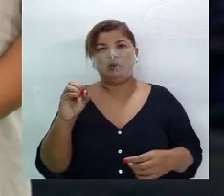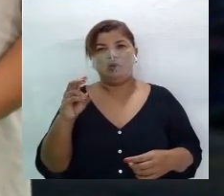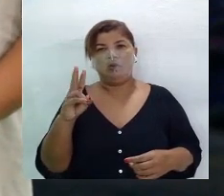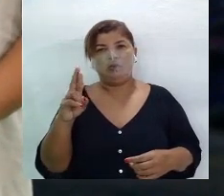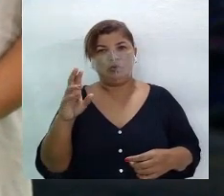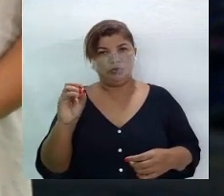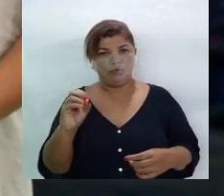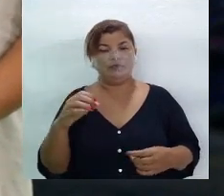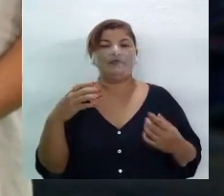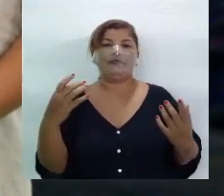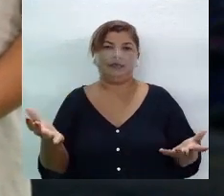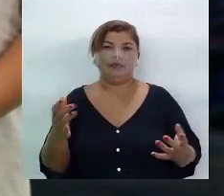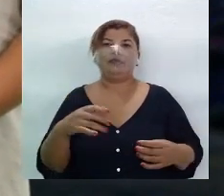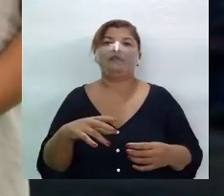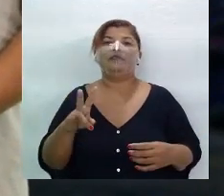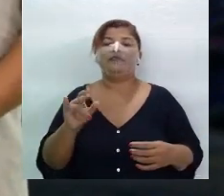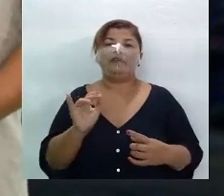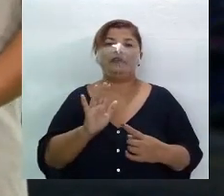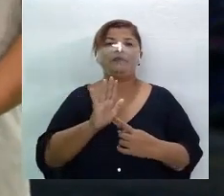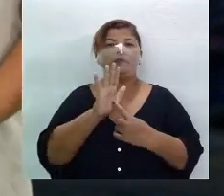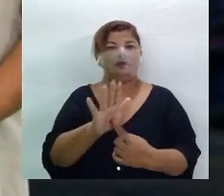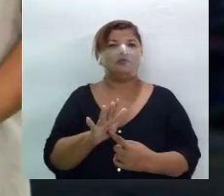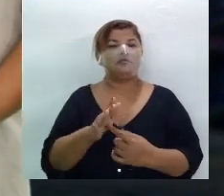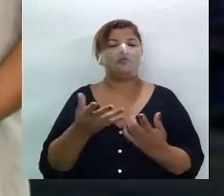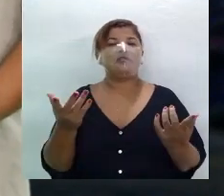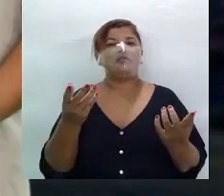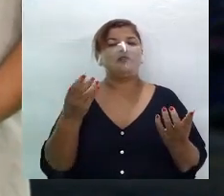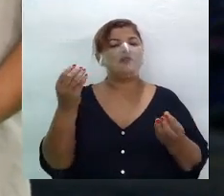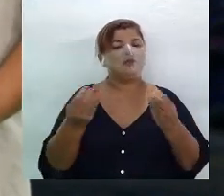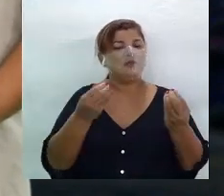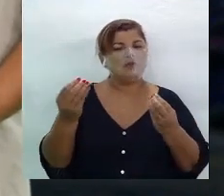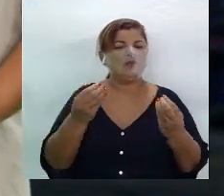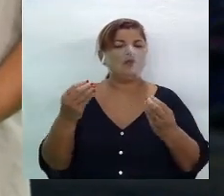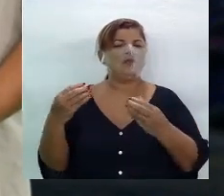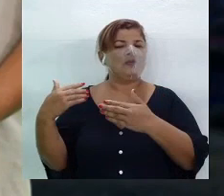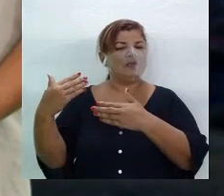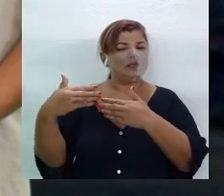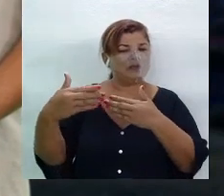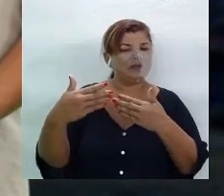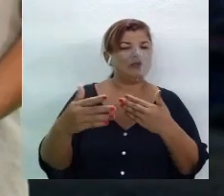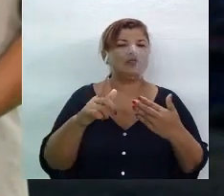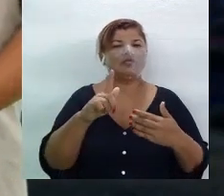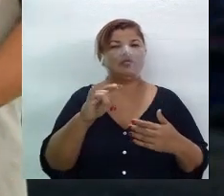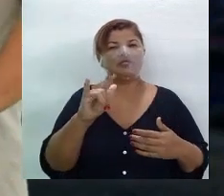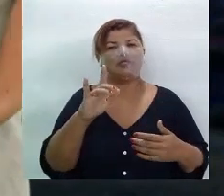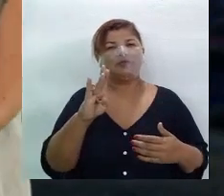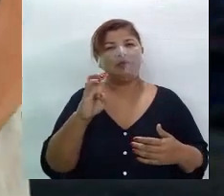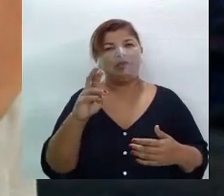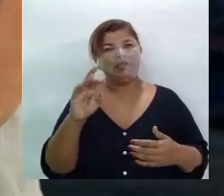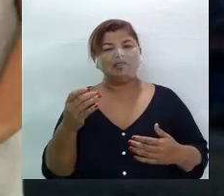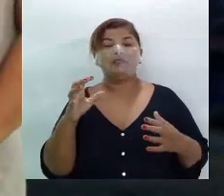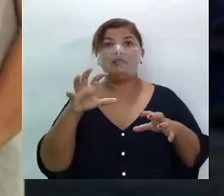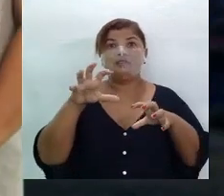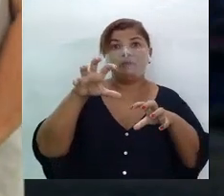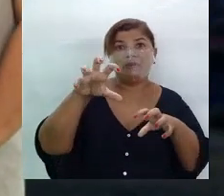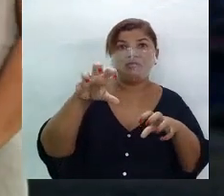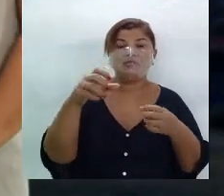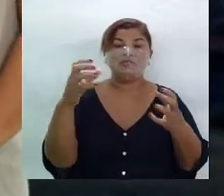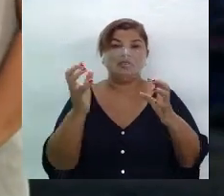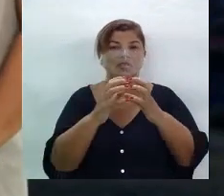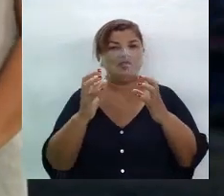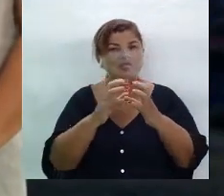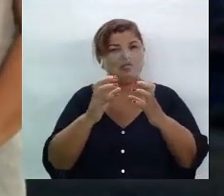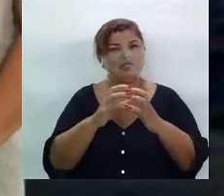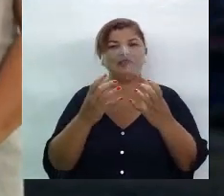um pouco, estudantes, adentrar um pouco nesse universo de Gilberto Freire, das assombrações de Recife. Mais uma vez,